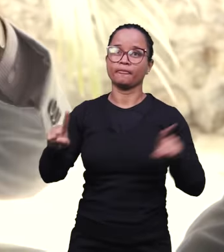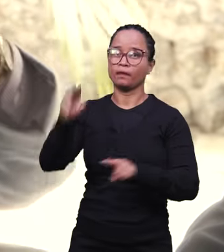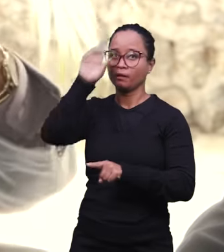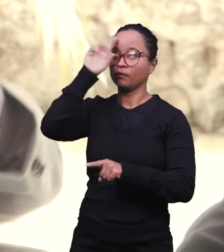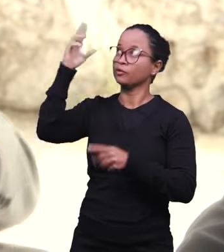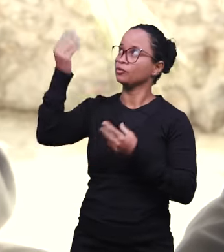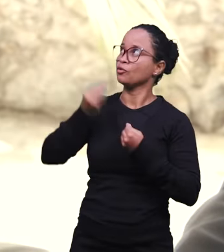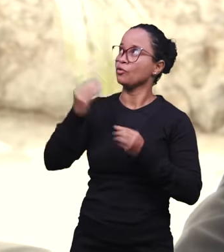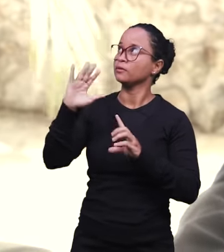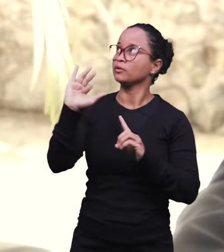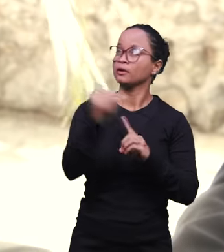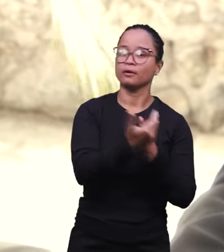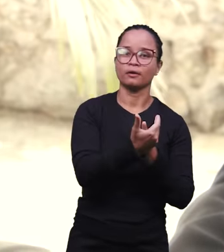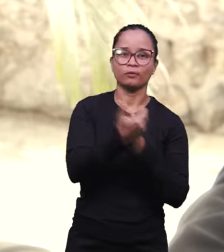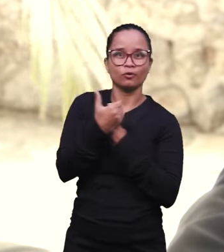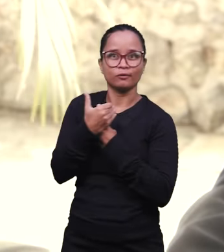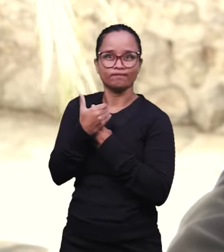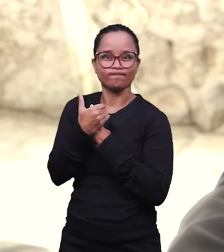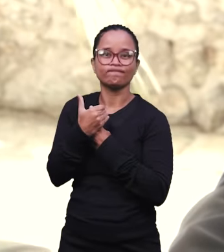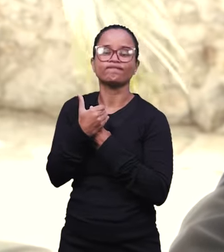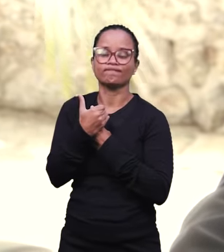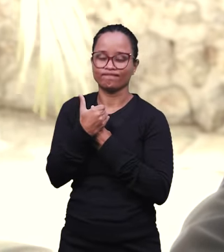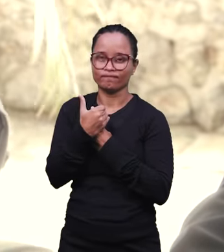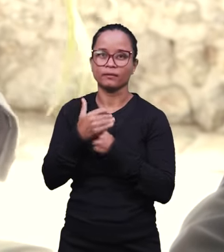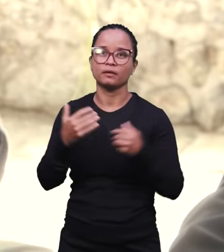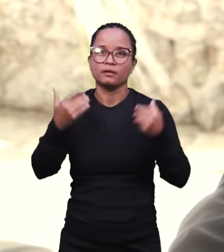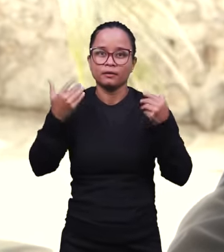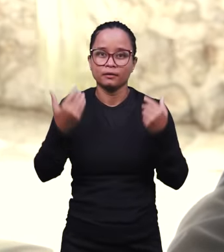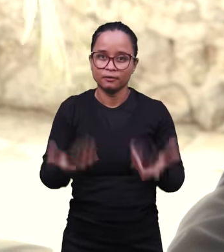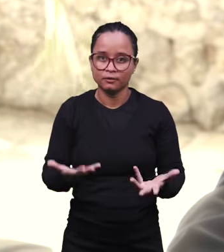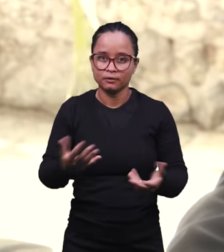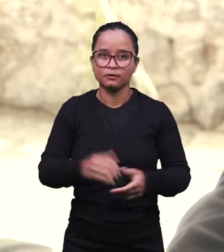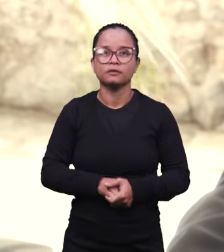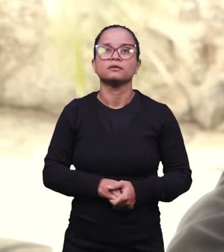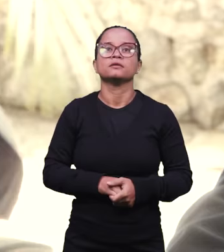mas o Senhor me deu o livramento. Então,